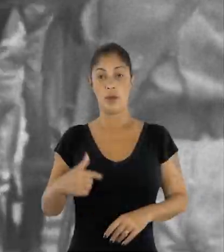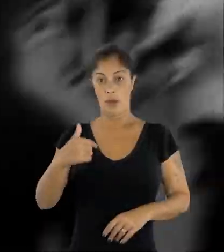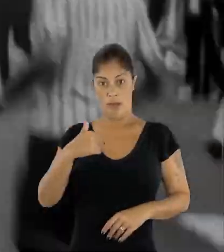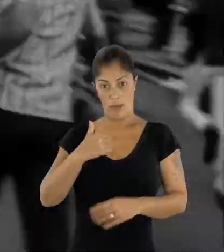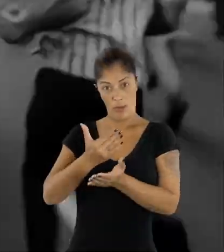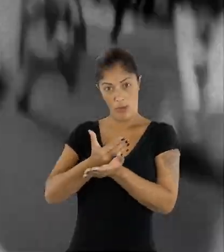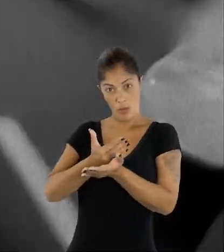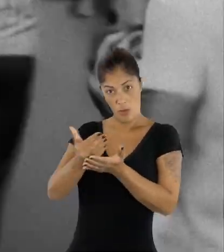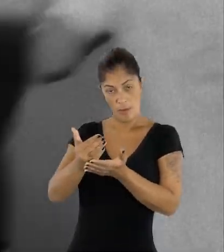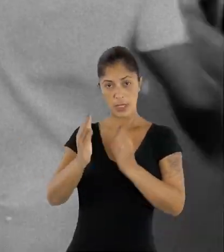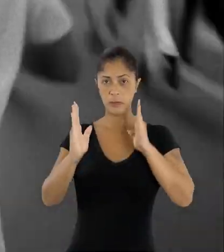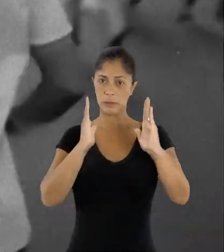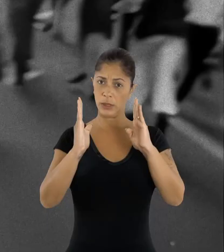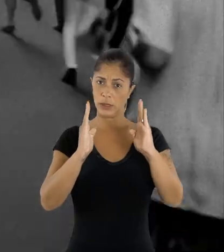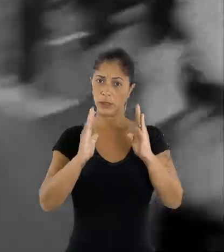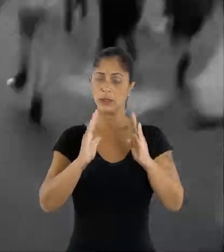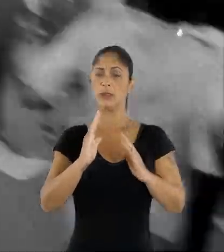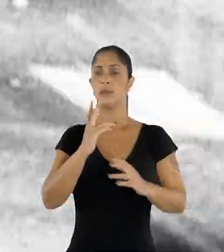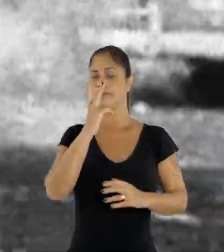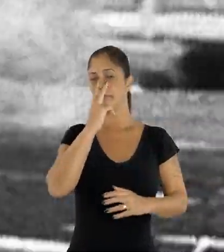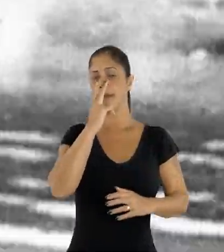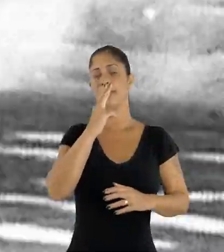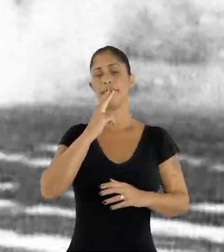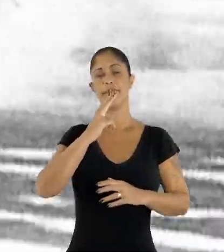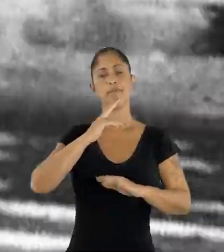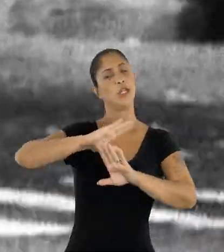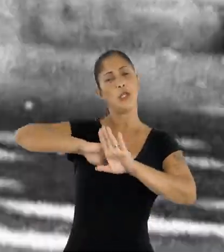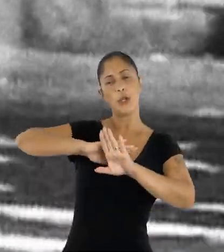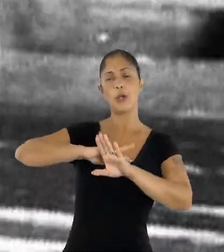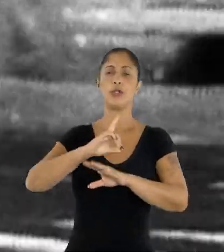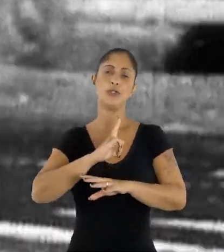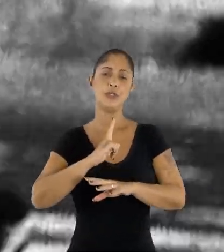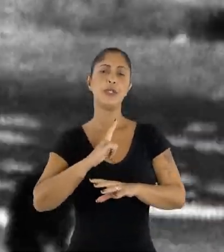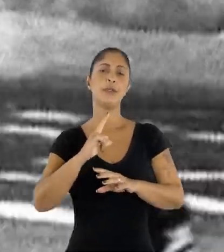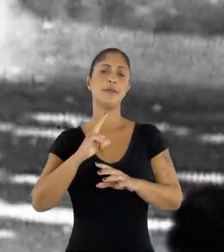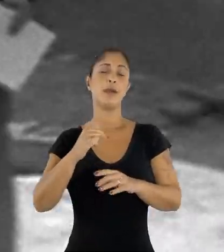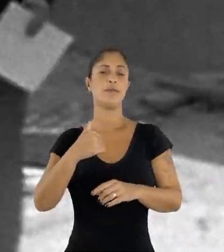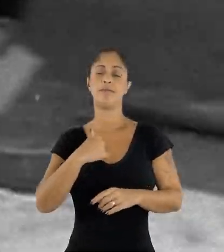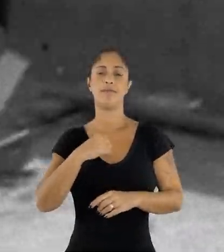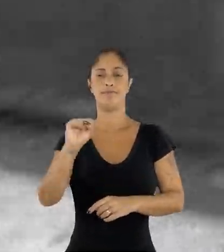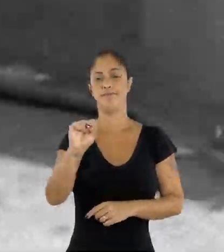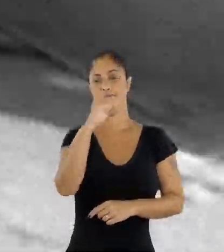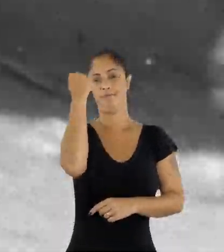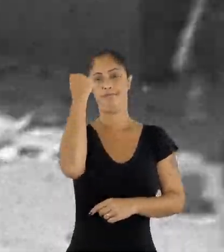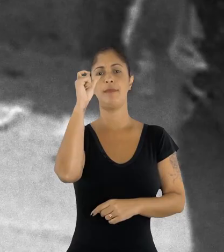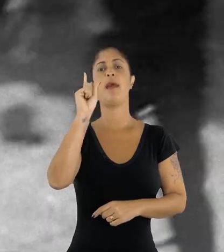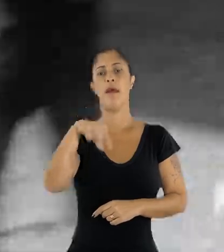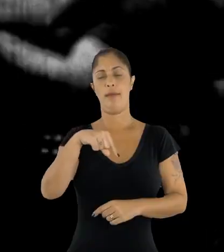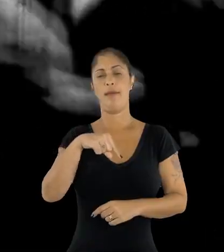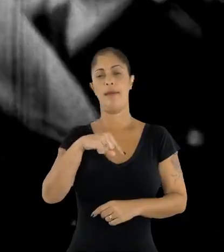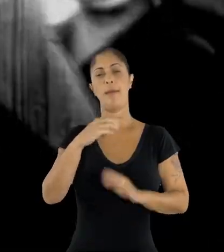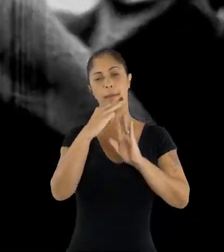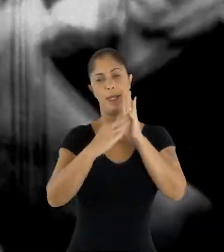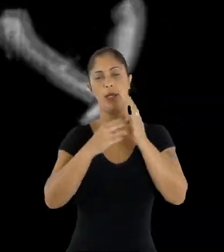Em off. Eu entro num período em que, por razões ideológicas da conjuntura, eu acabo negando o método Paulo